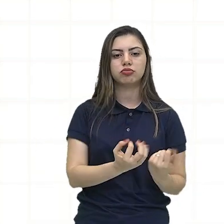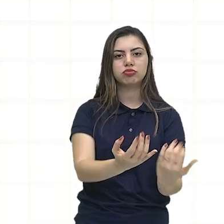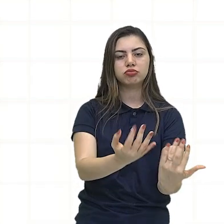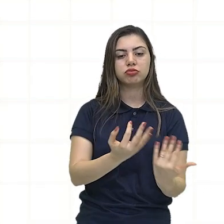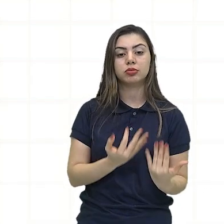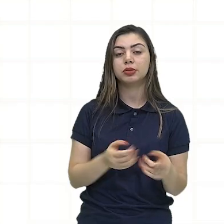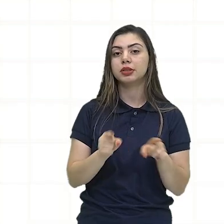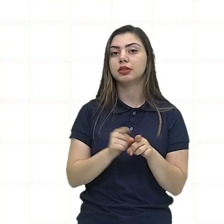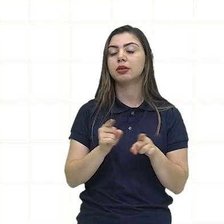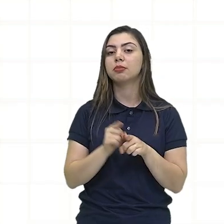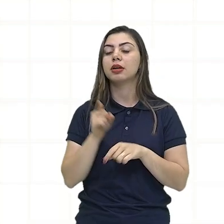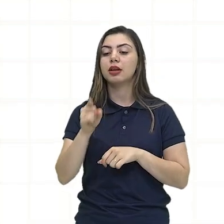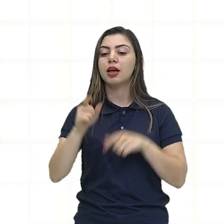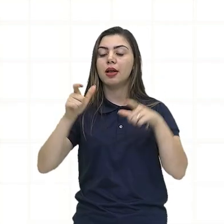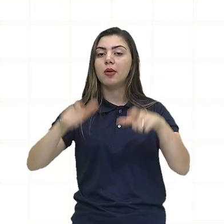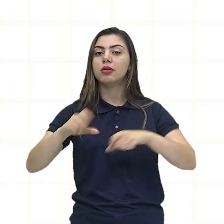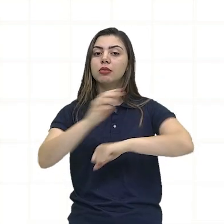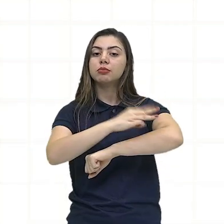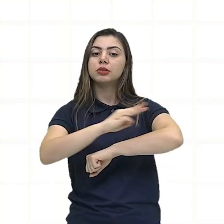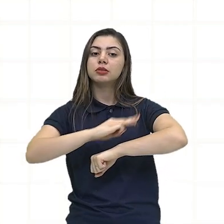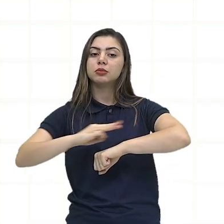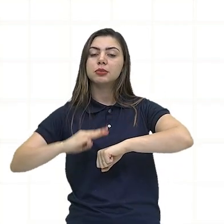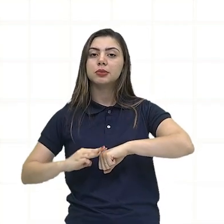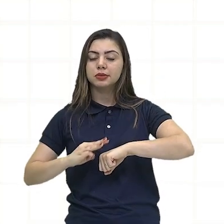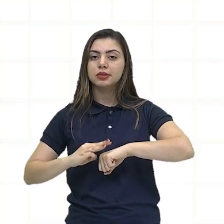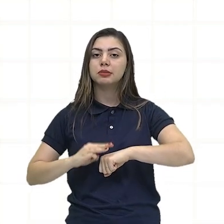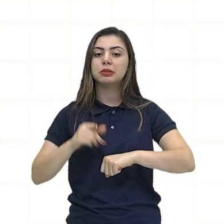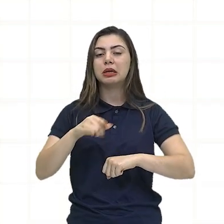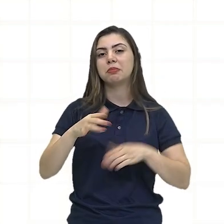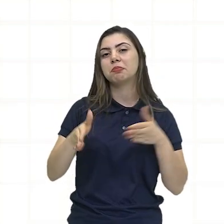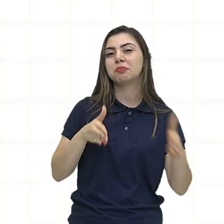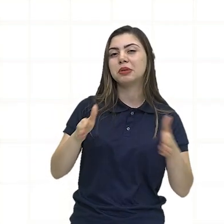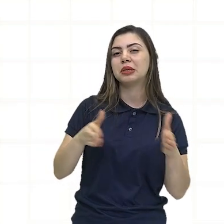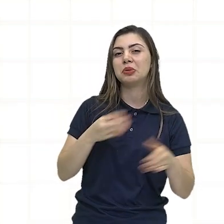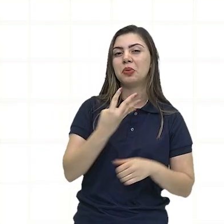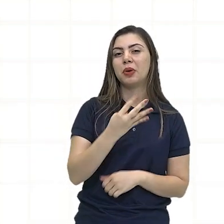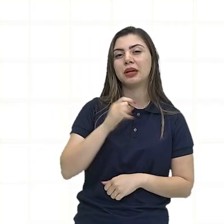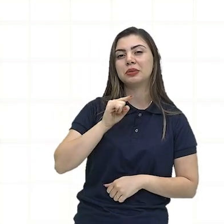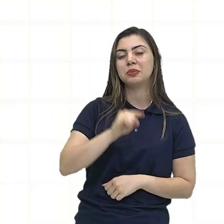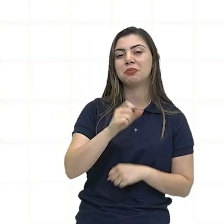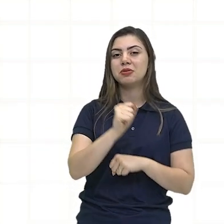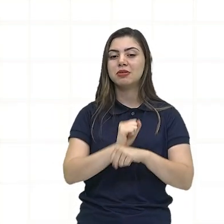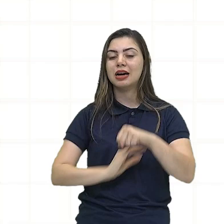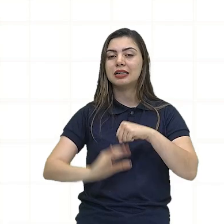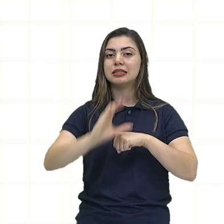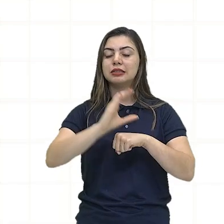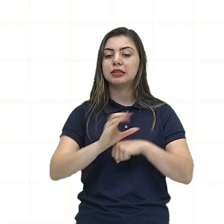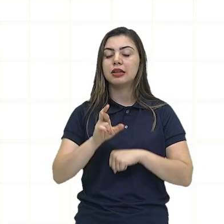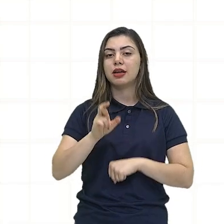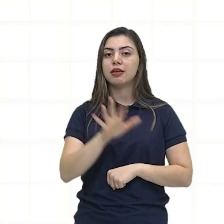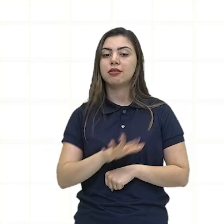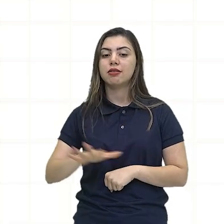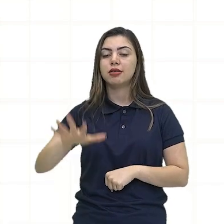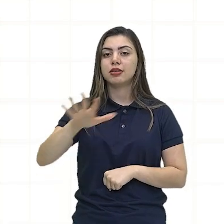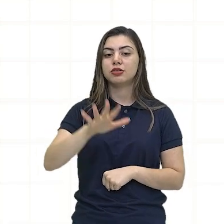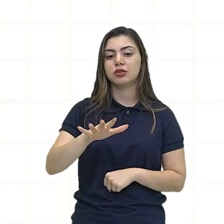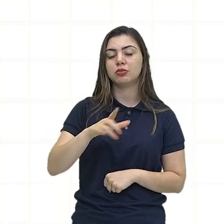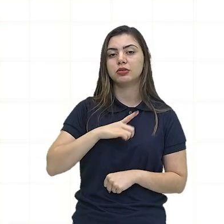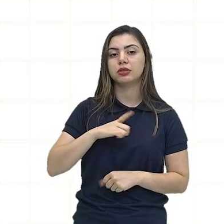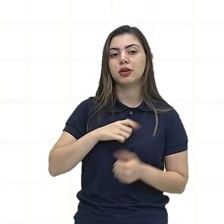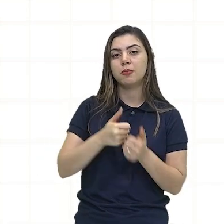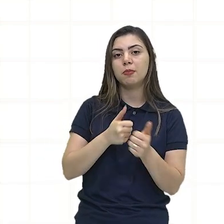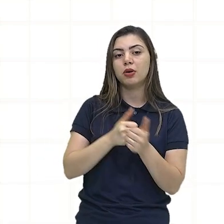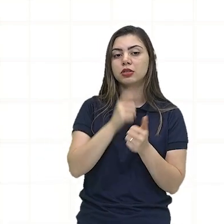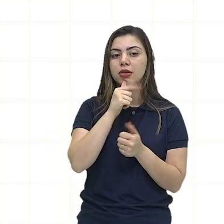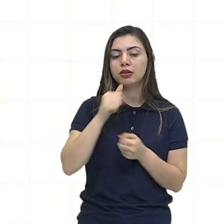Na Mesopotâmia, por volta do período de 4000 a.C., na região entre os rios